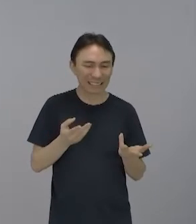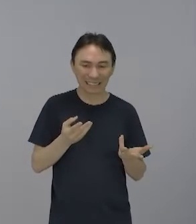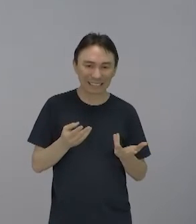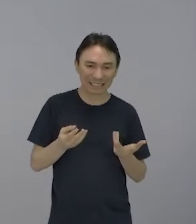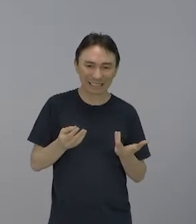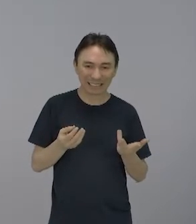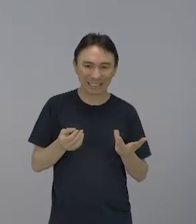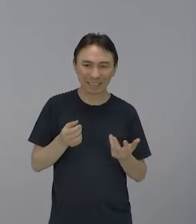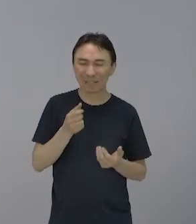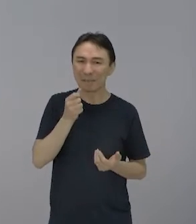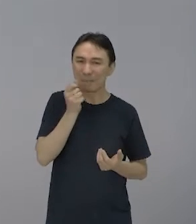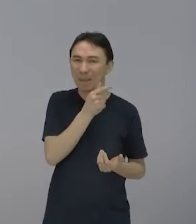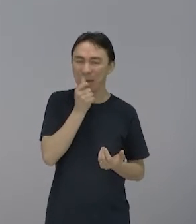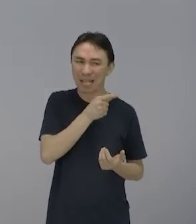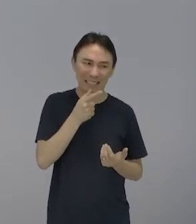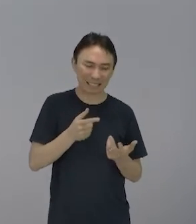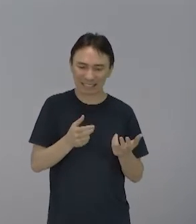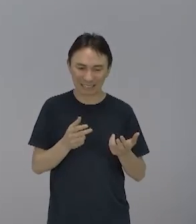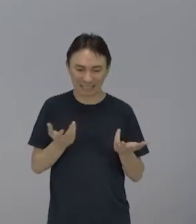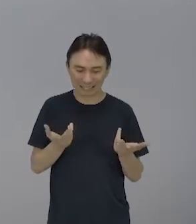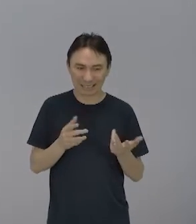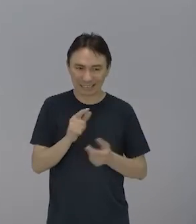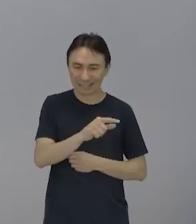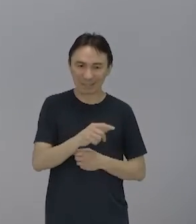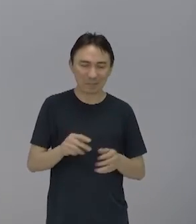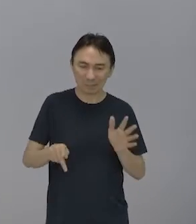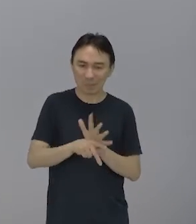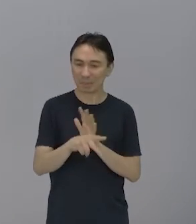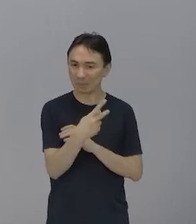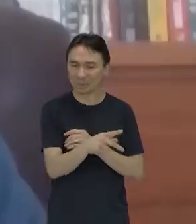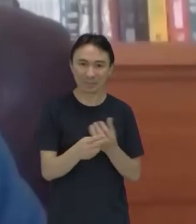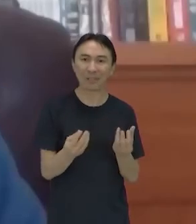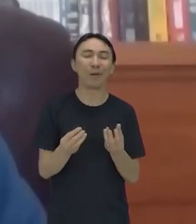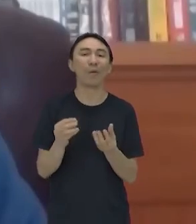são as referências muito escusas ali, né?